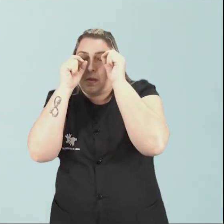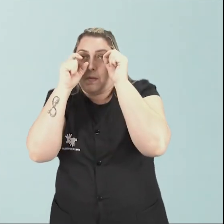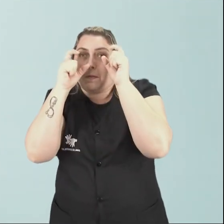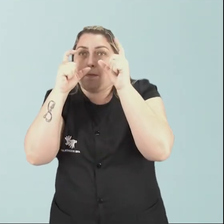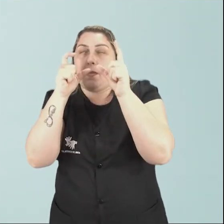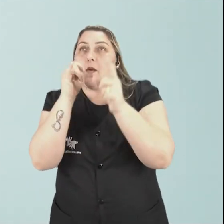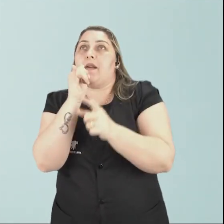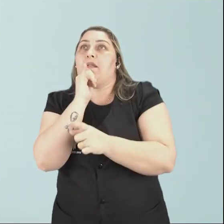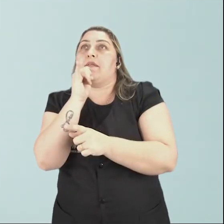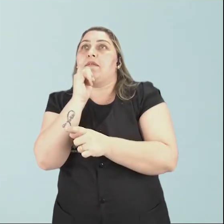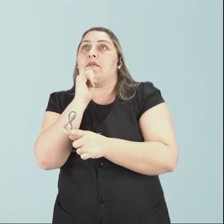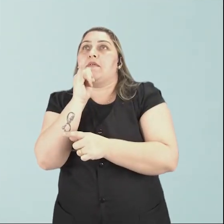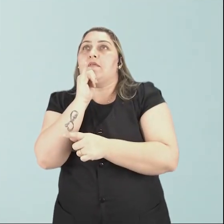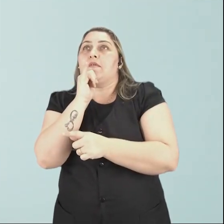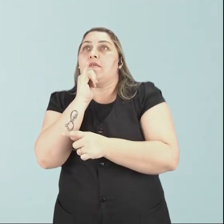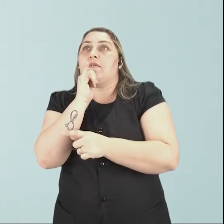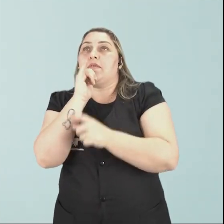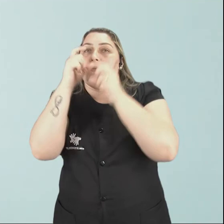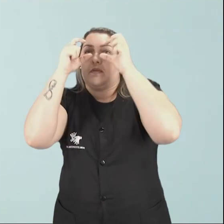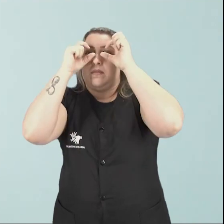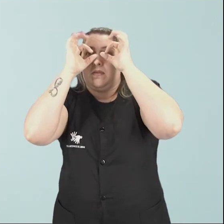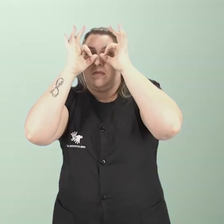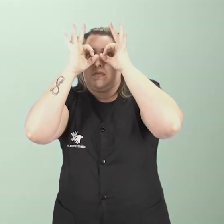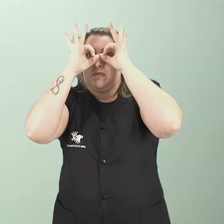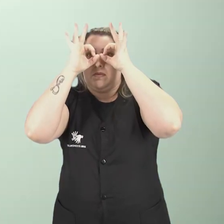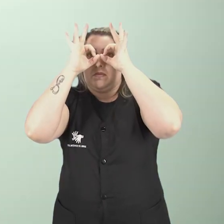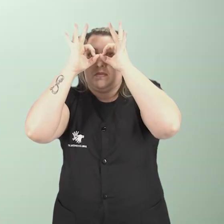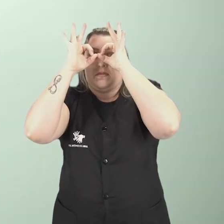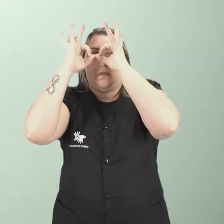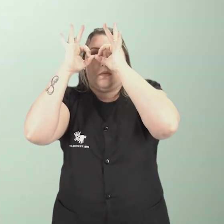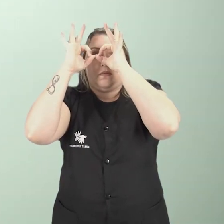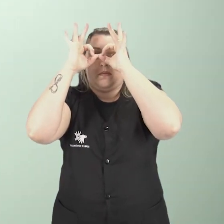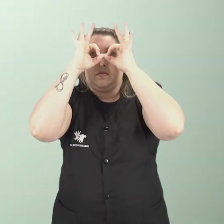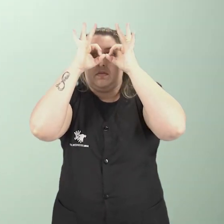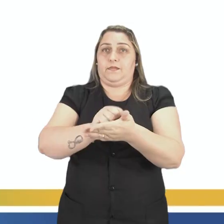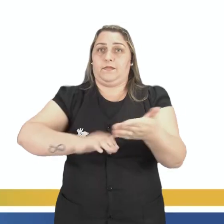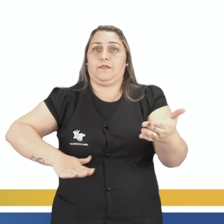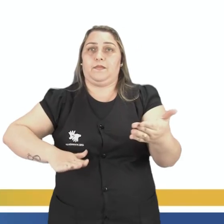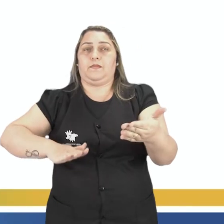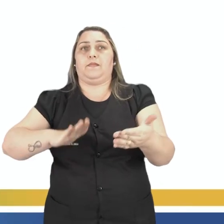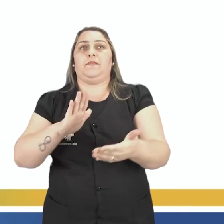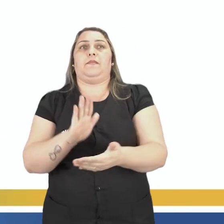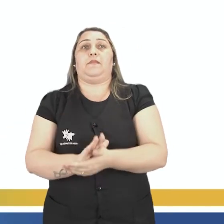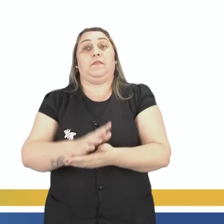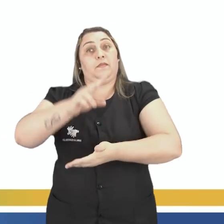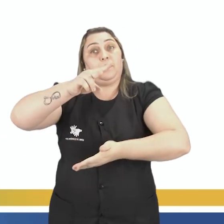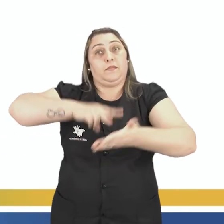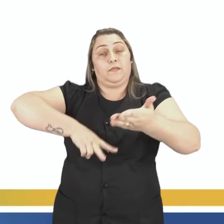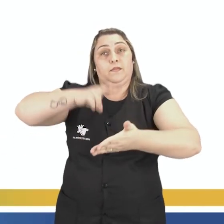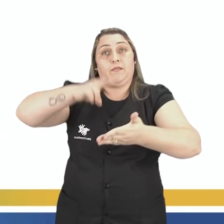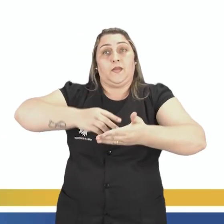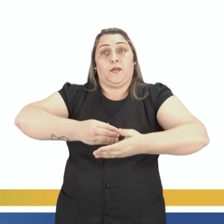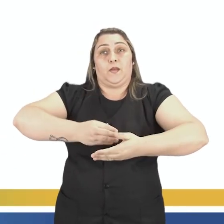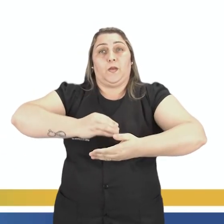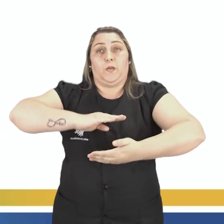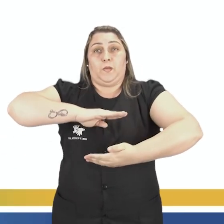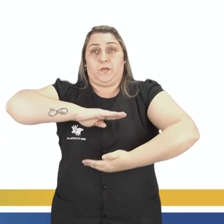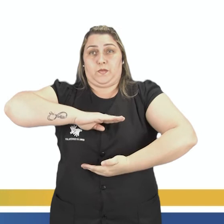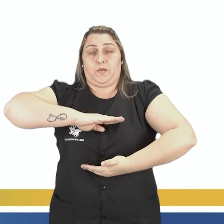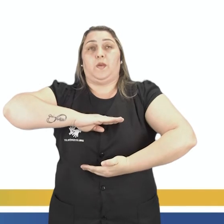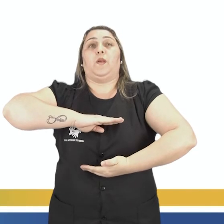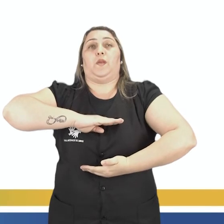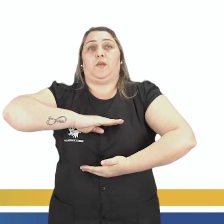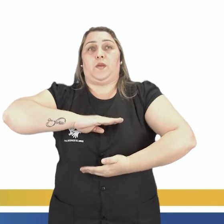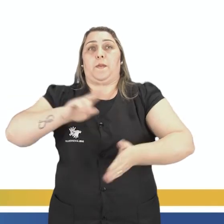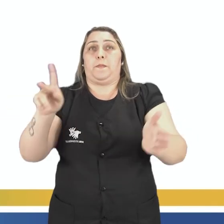Um exemplo é a coruja, que enxerga muito bem à noite. Vamos ler. O órgão